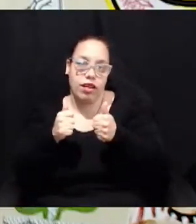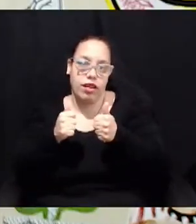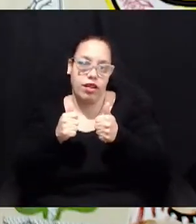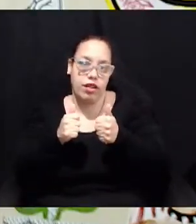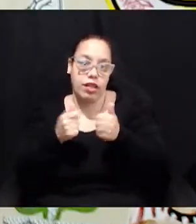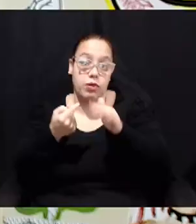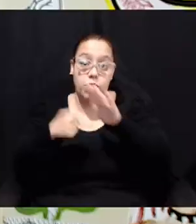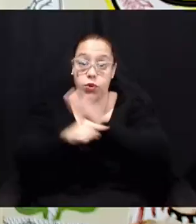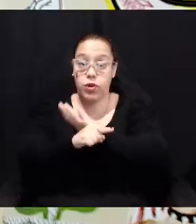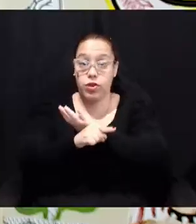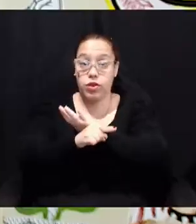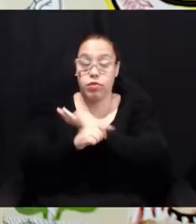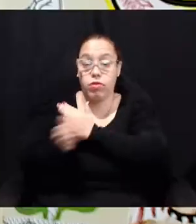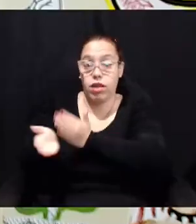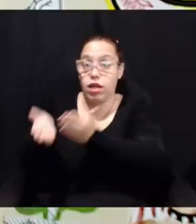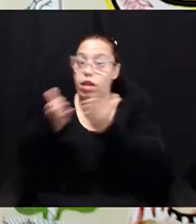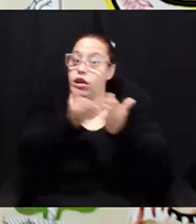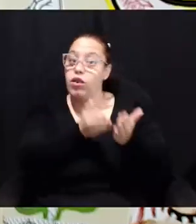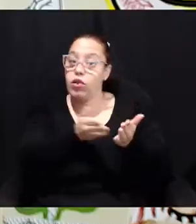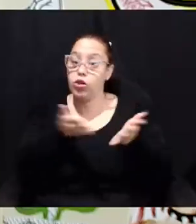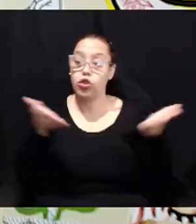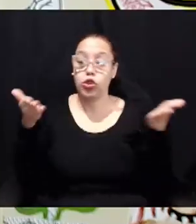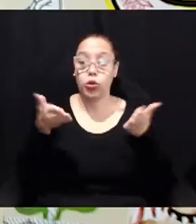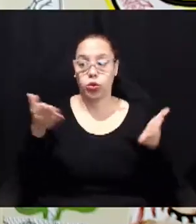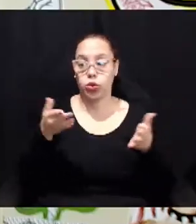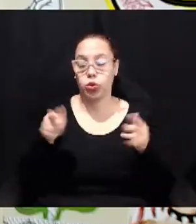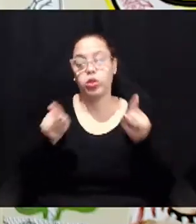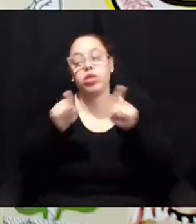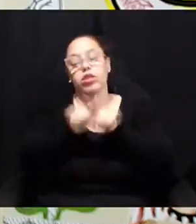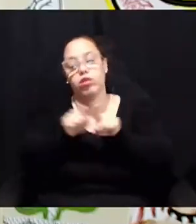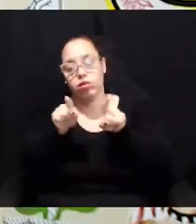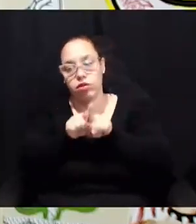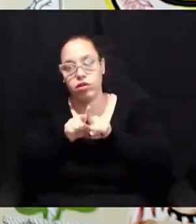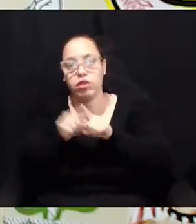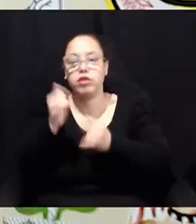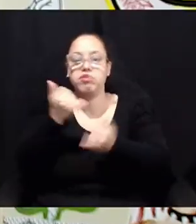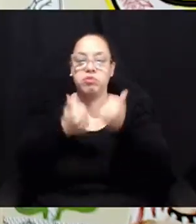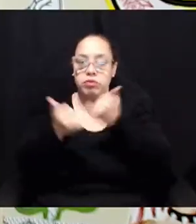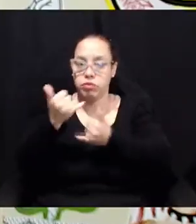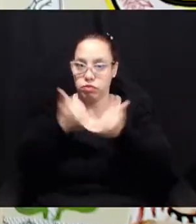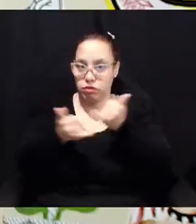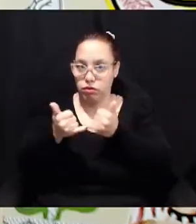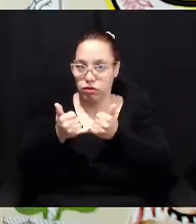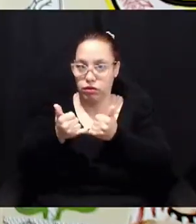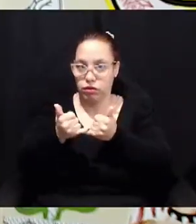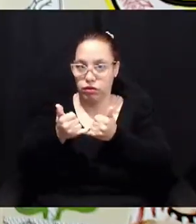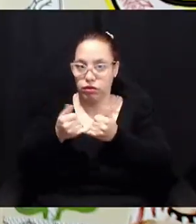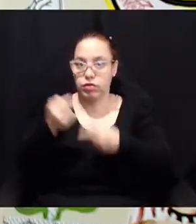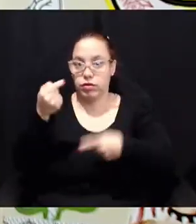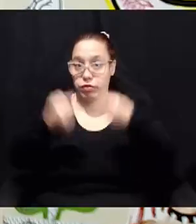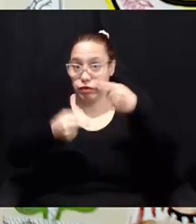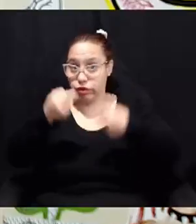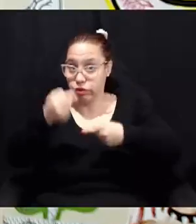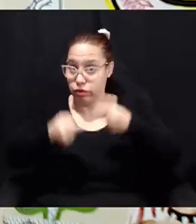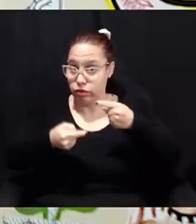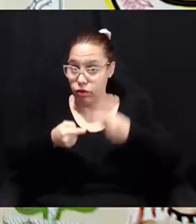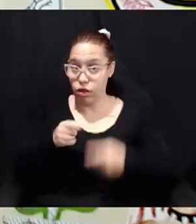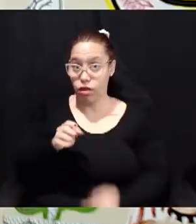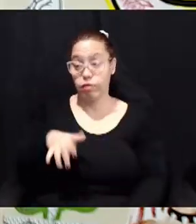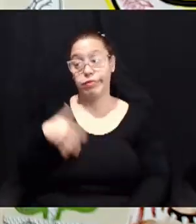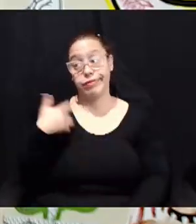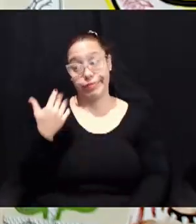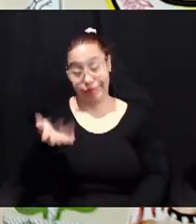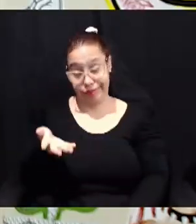para trazer elementos à tona de um jeito divertido para que isso seja de alguma forma debatido. Então, não é à toa que